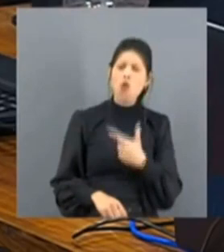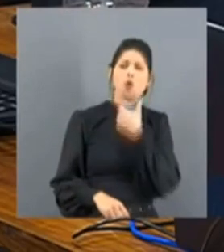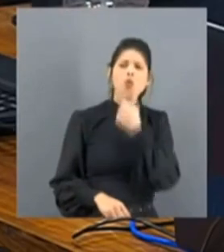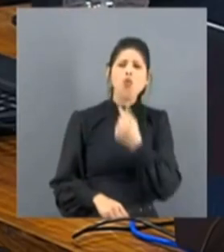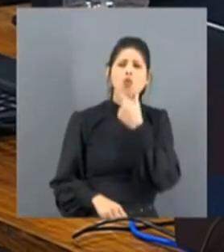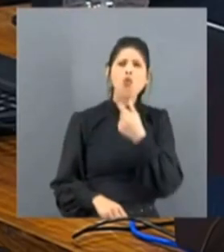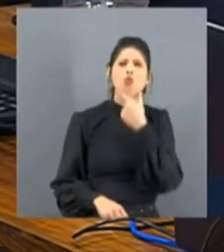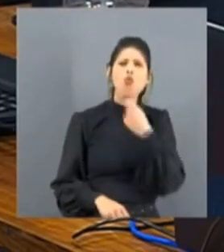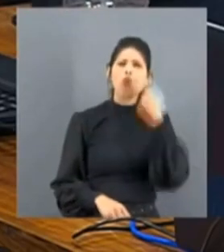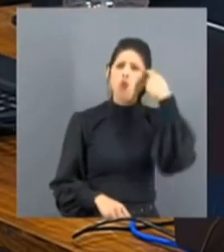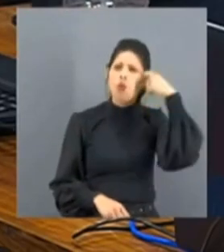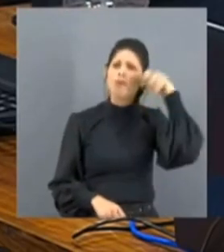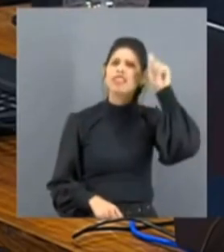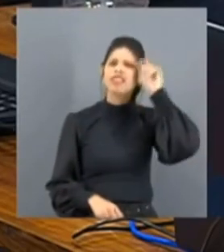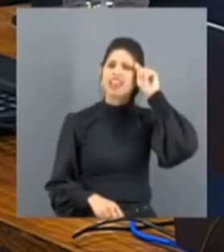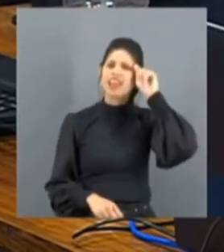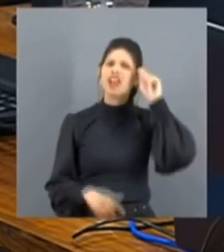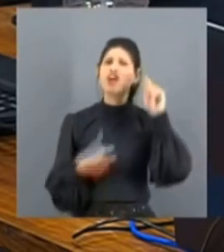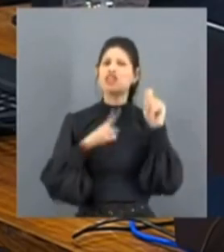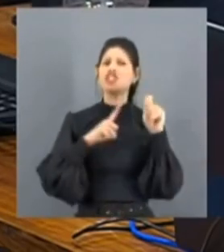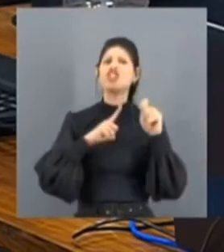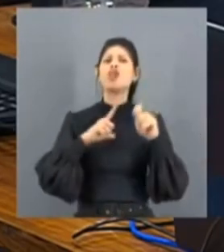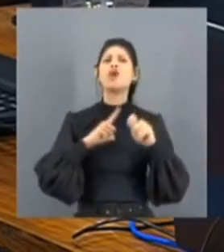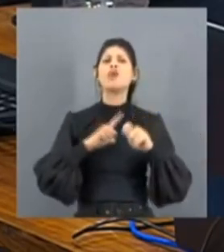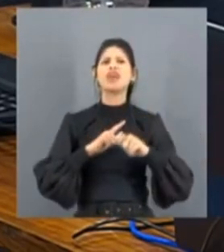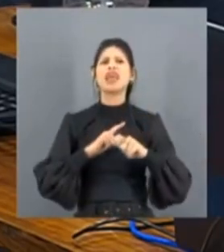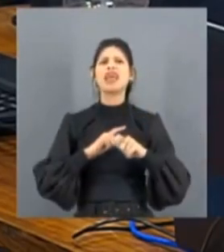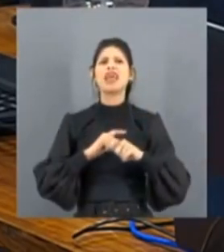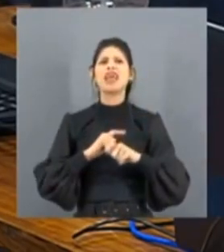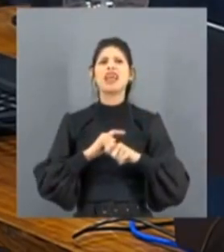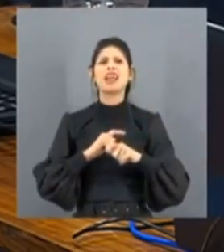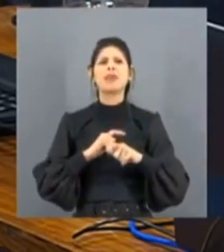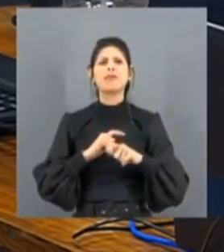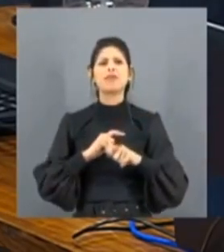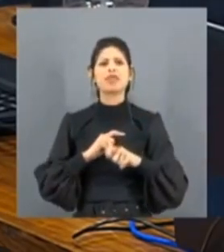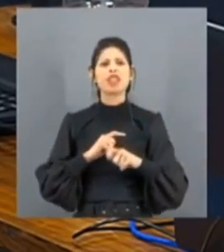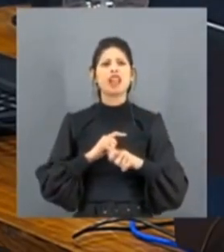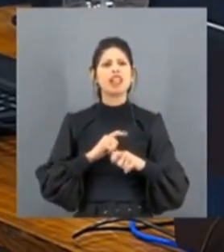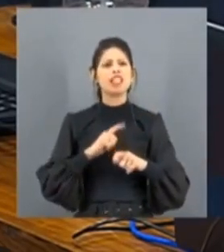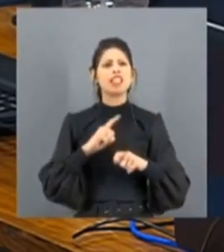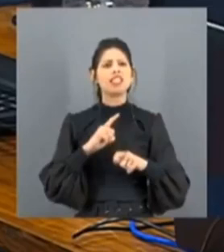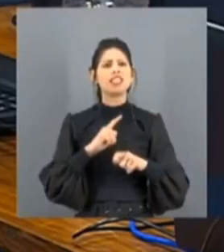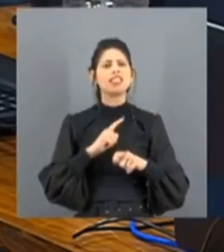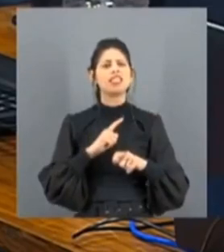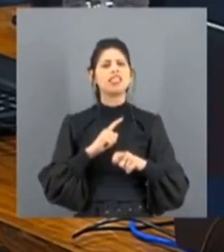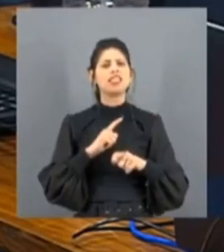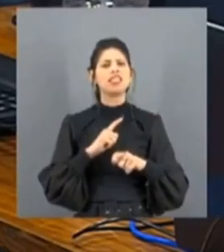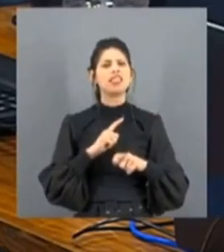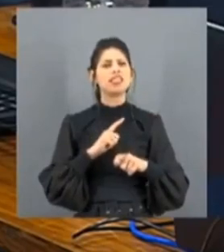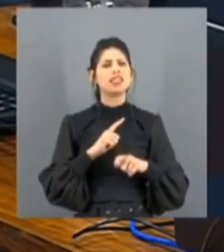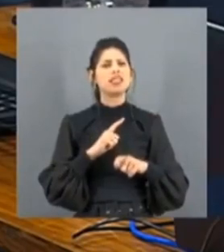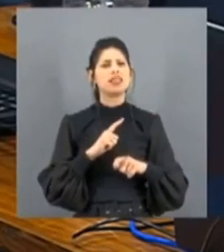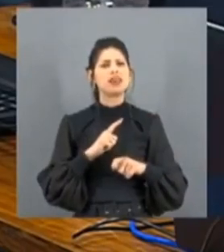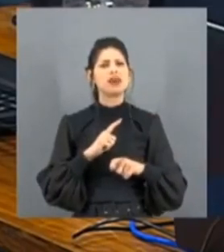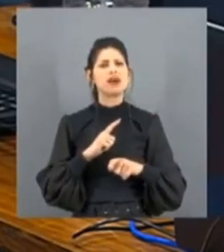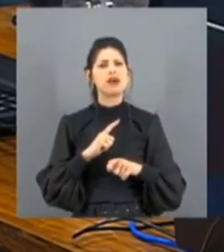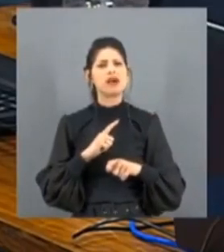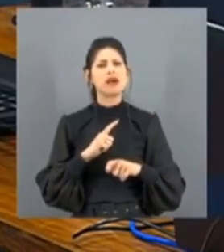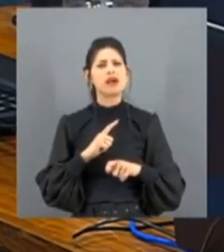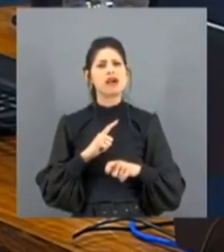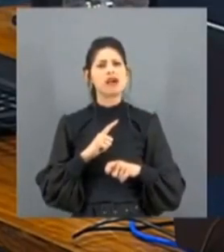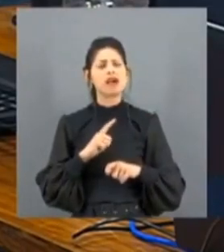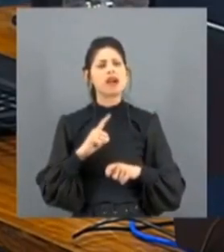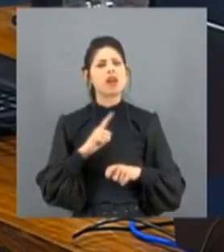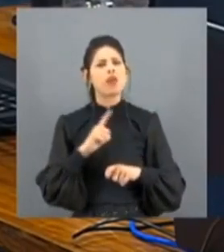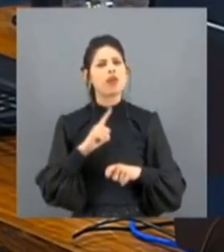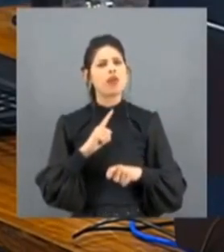eu entrava em campo com a leitorinha branca nos braços, ainda dava um beijo nela, falava assim, olha como eu não tenho nada contra branco. E